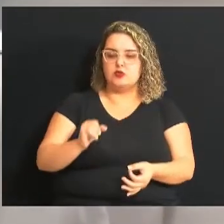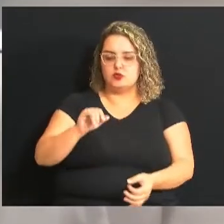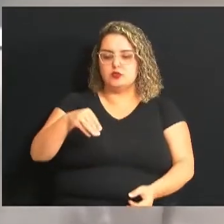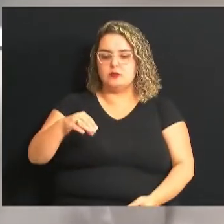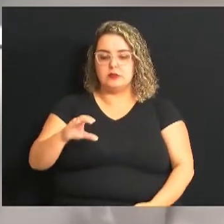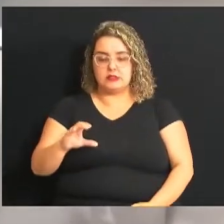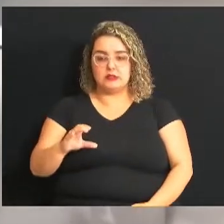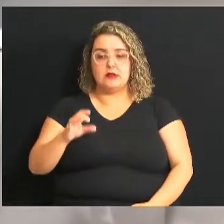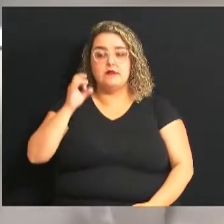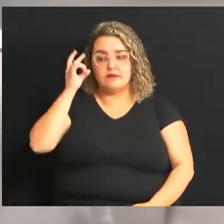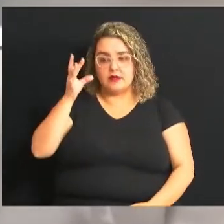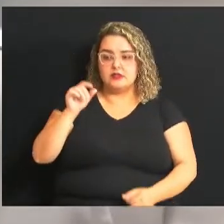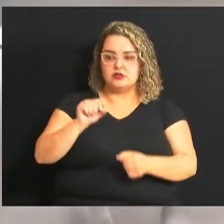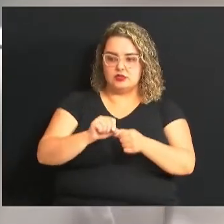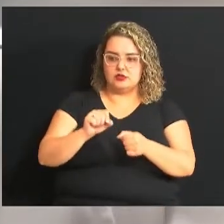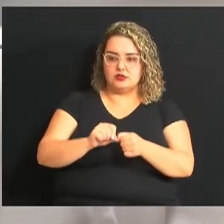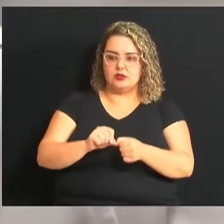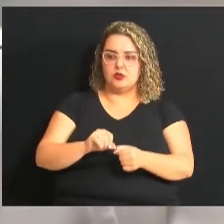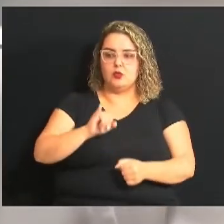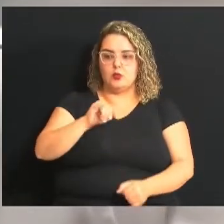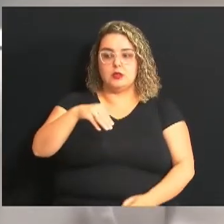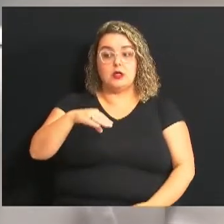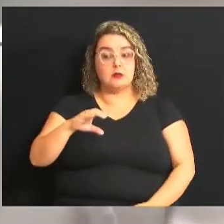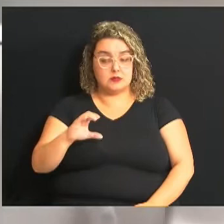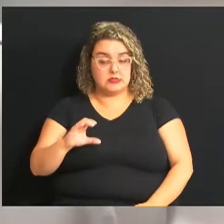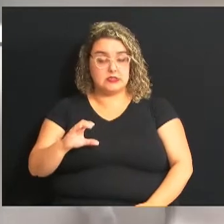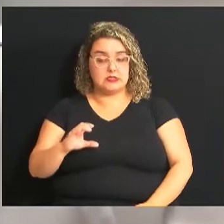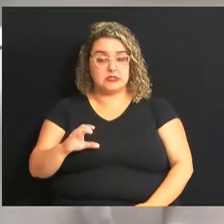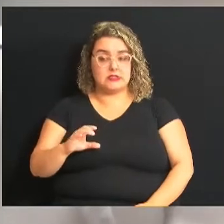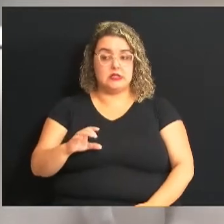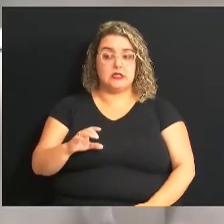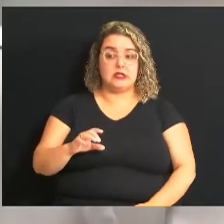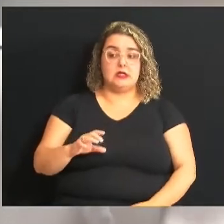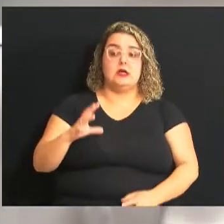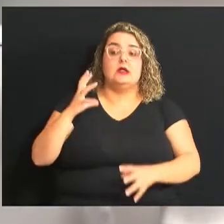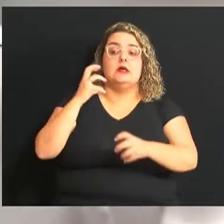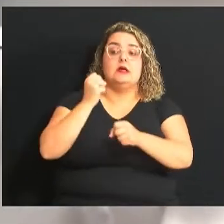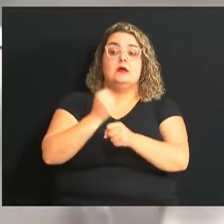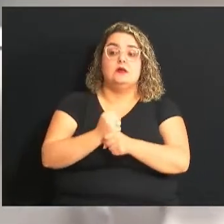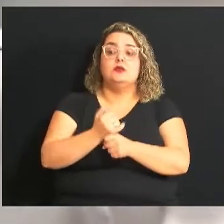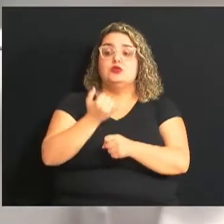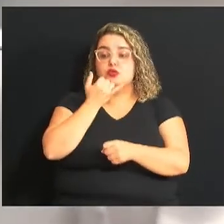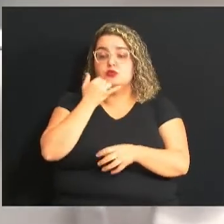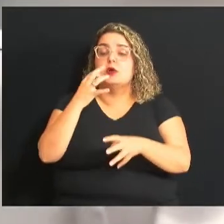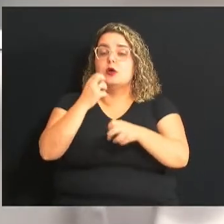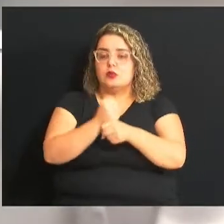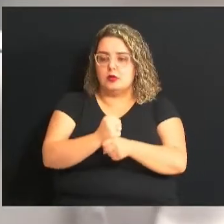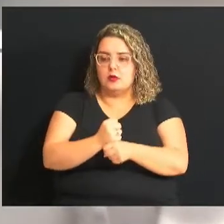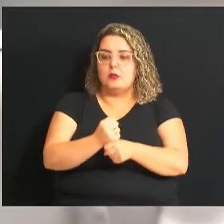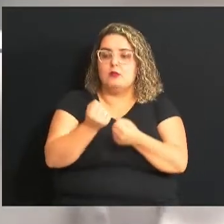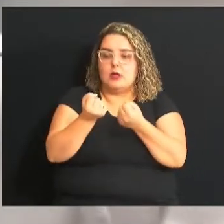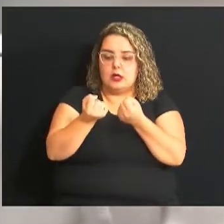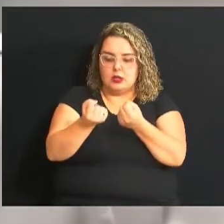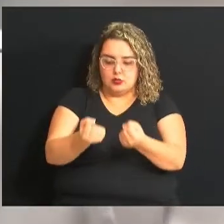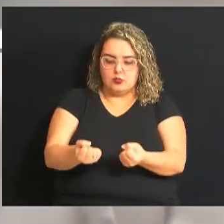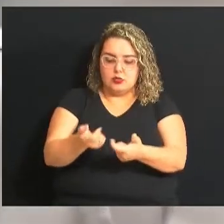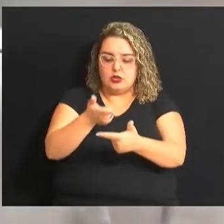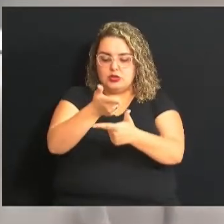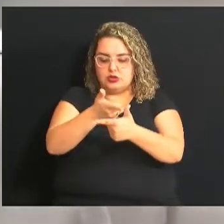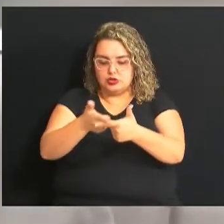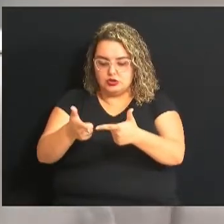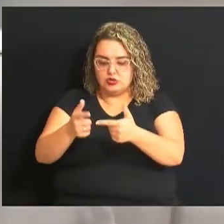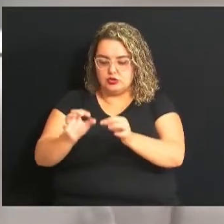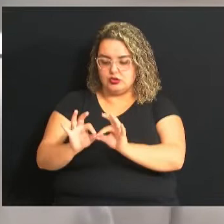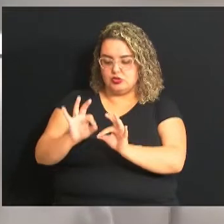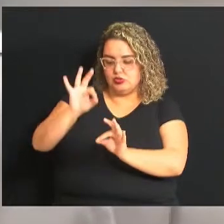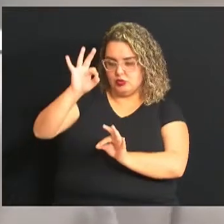de fazer. O IMC ele é calculado, pelo peso dividido pela altura